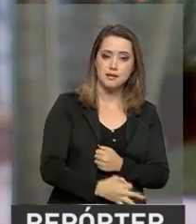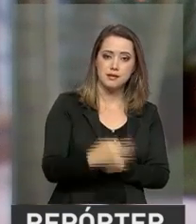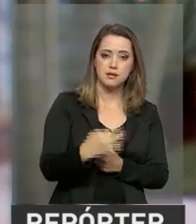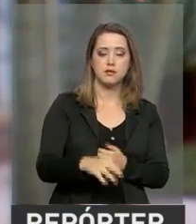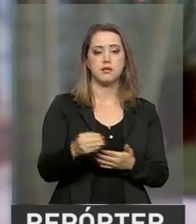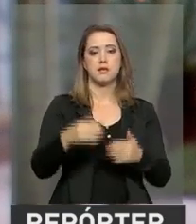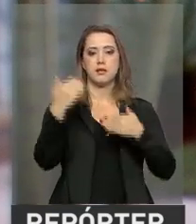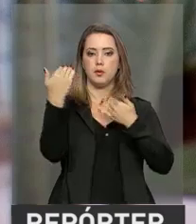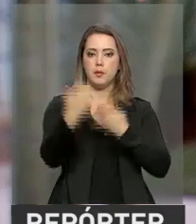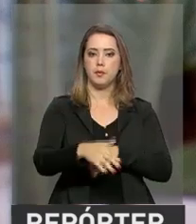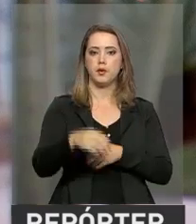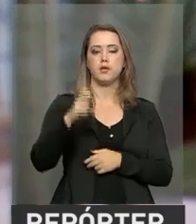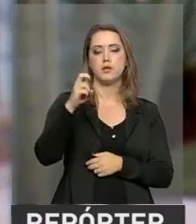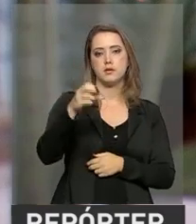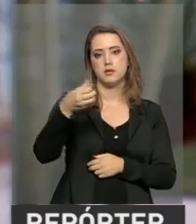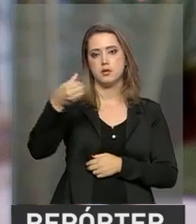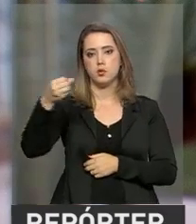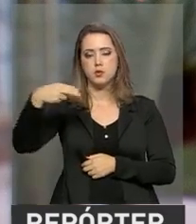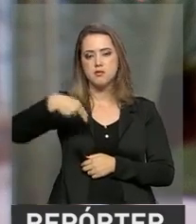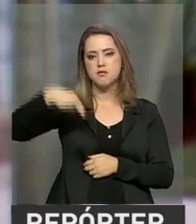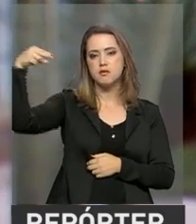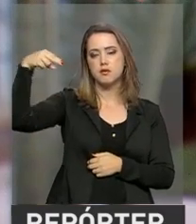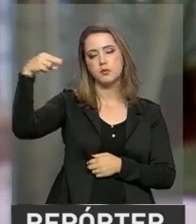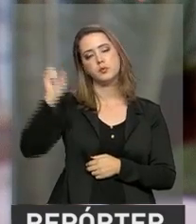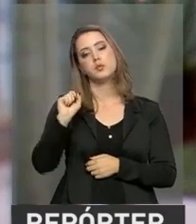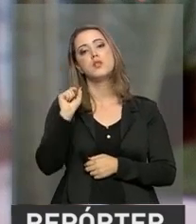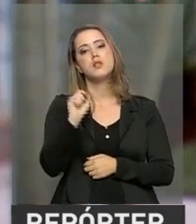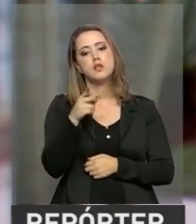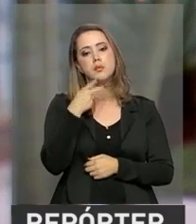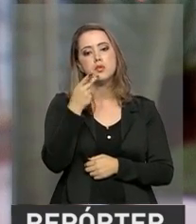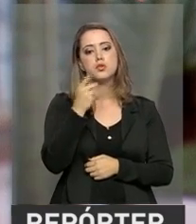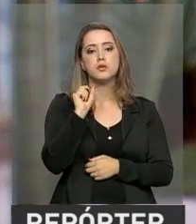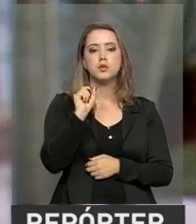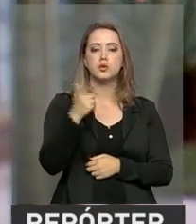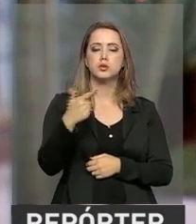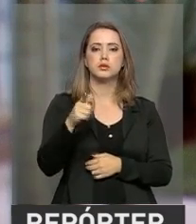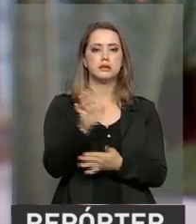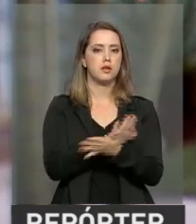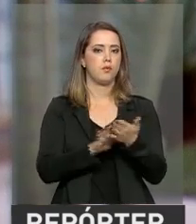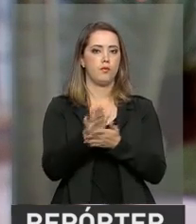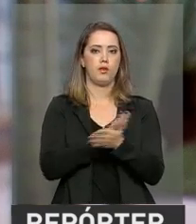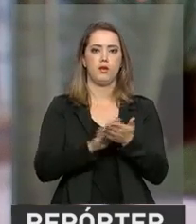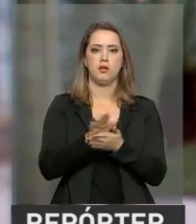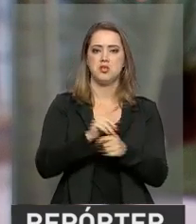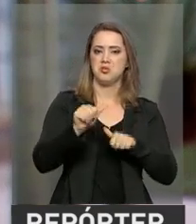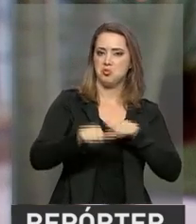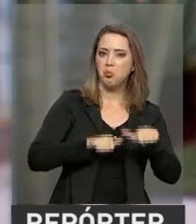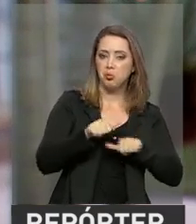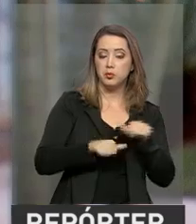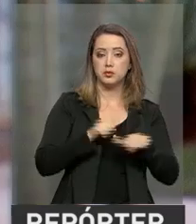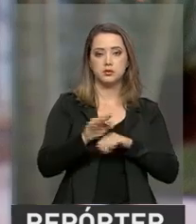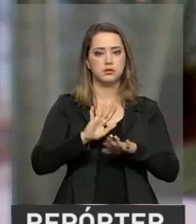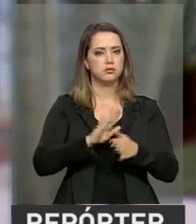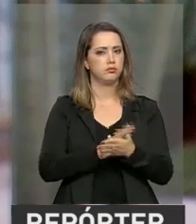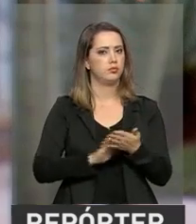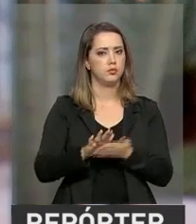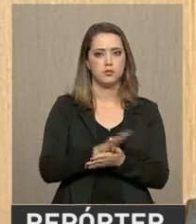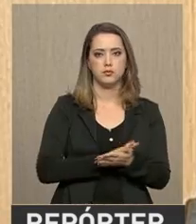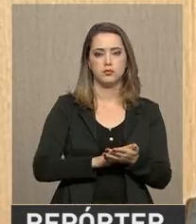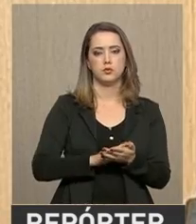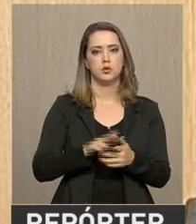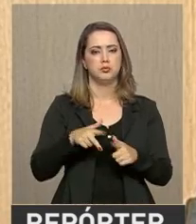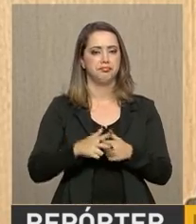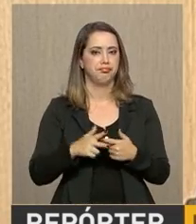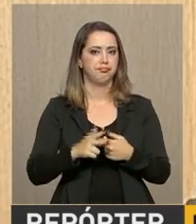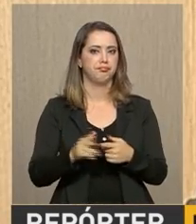dias 5 e 6 de novembro. Ele também afirmou que não haverá mudanças nas regras do exame e de outros programas da educação.